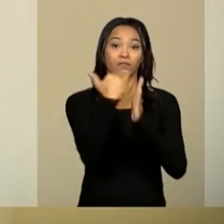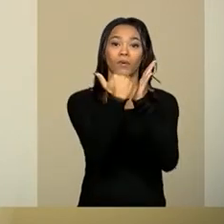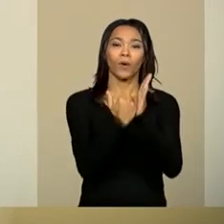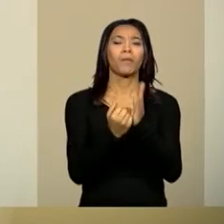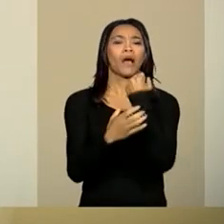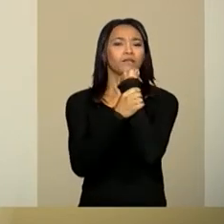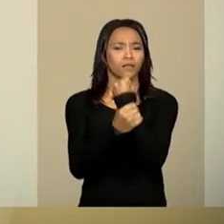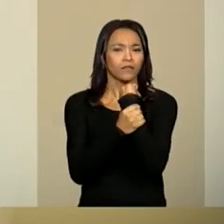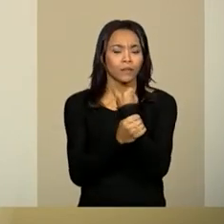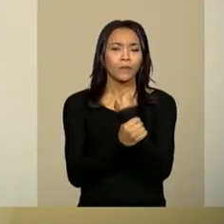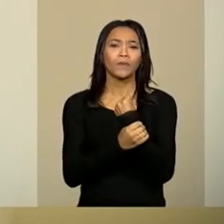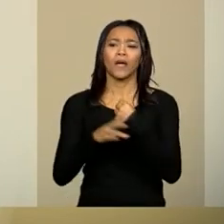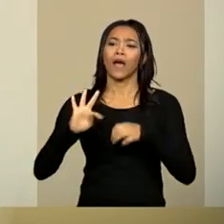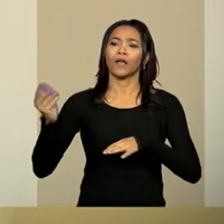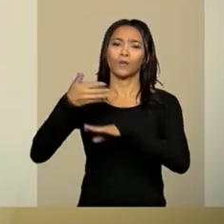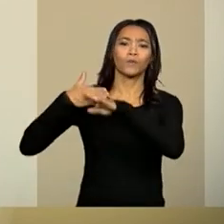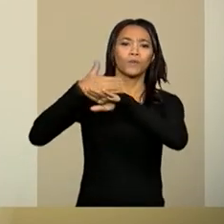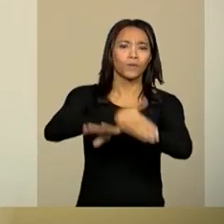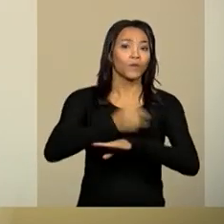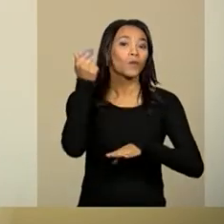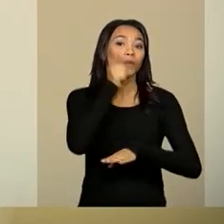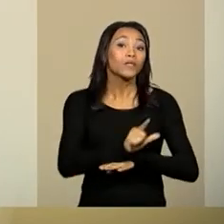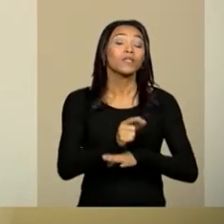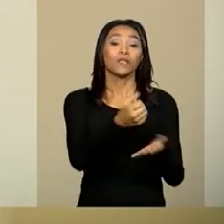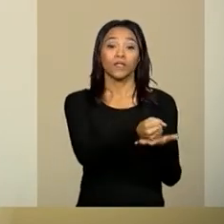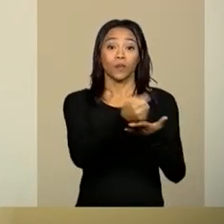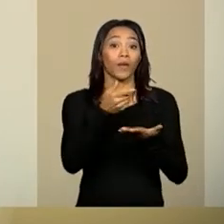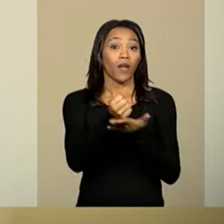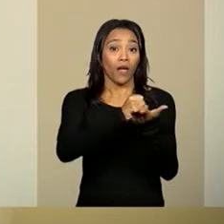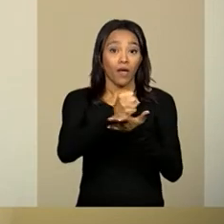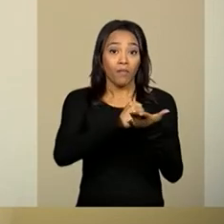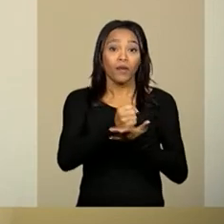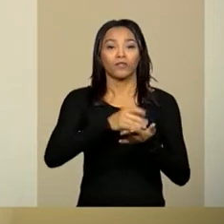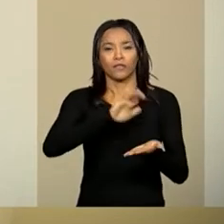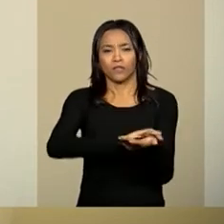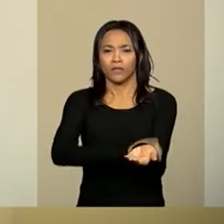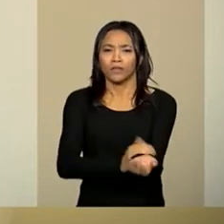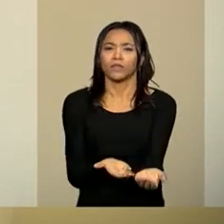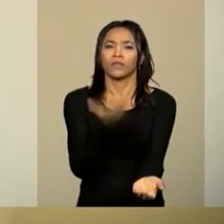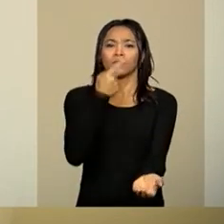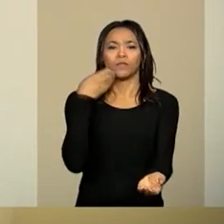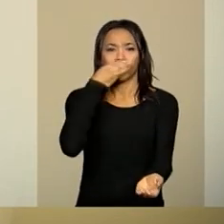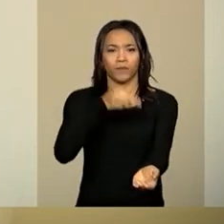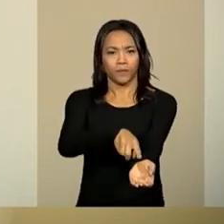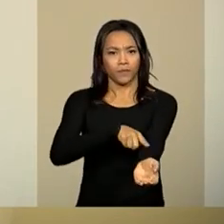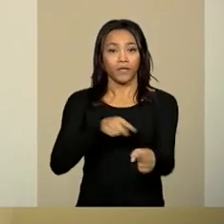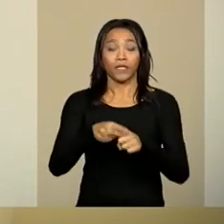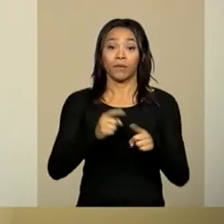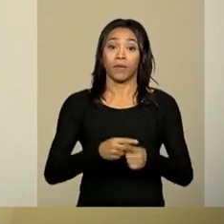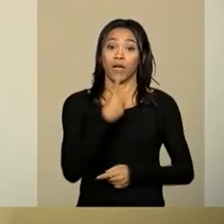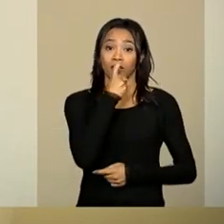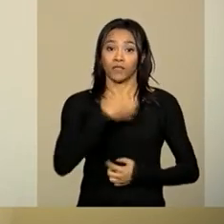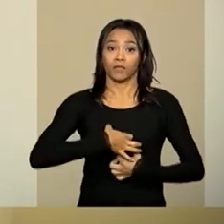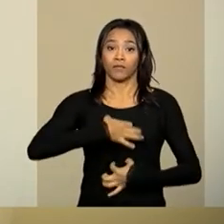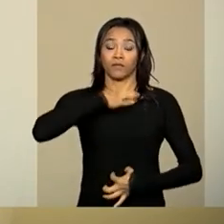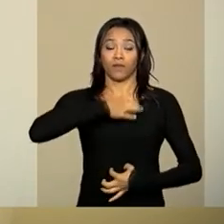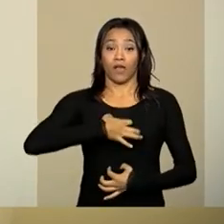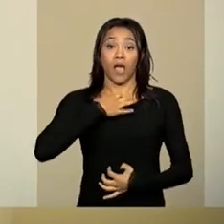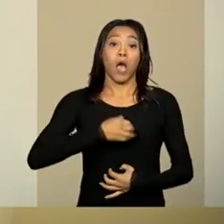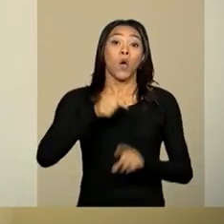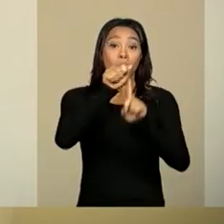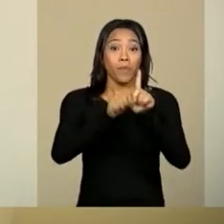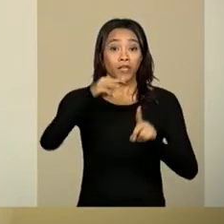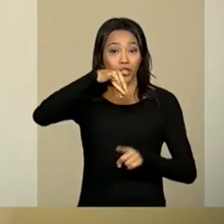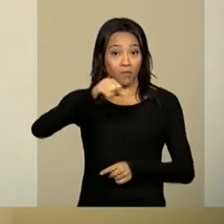programa garante o acesso da população a medicamentos gratuitos para hipertensão diabetes e asma no mês de maio de